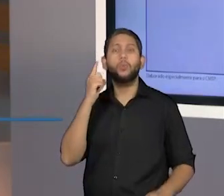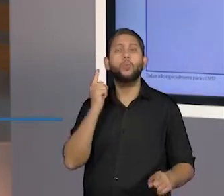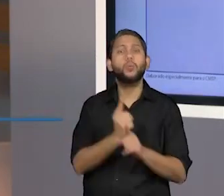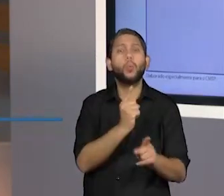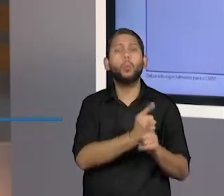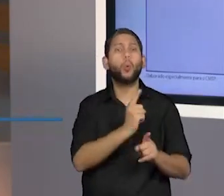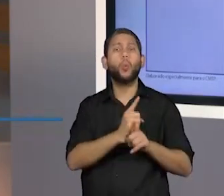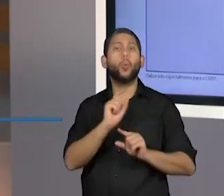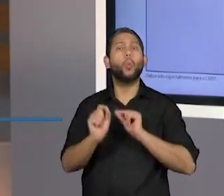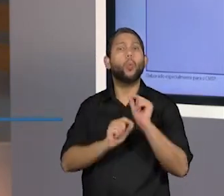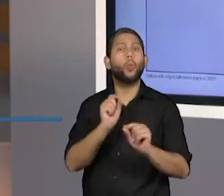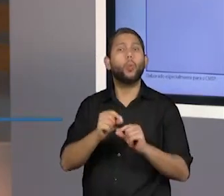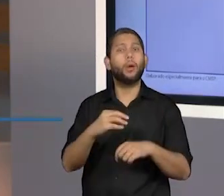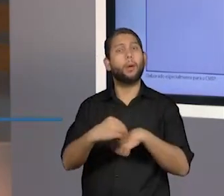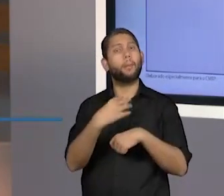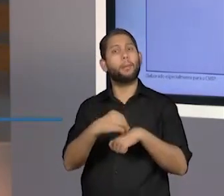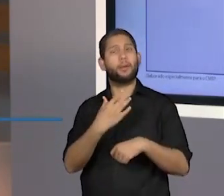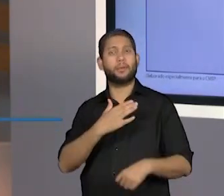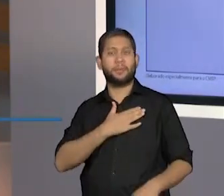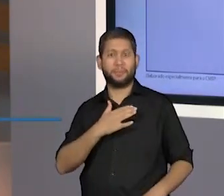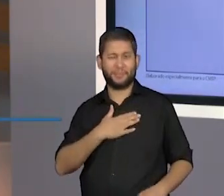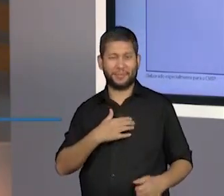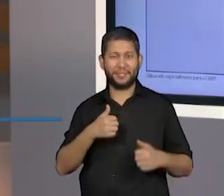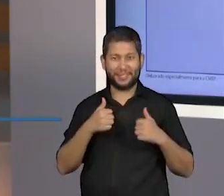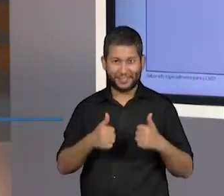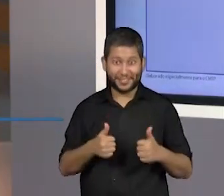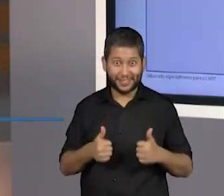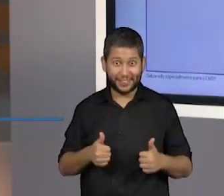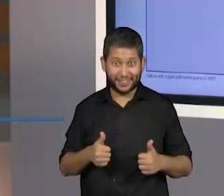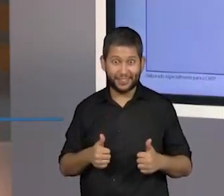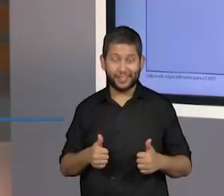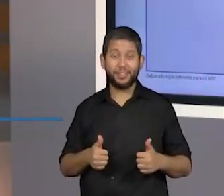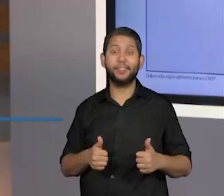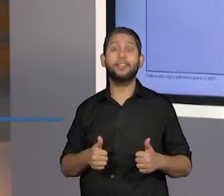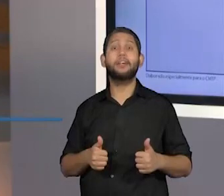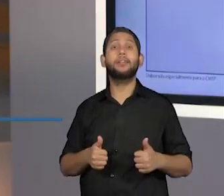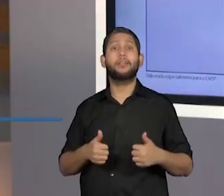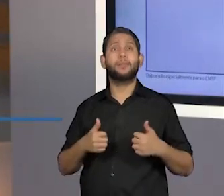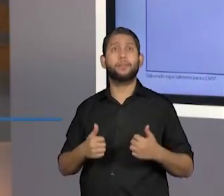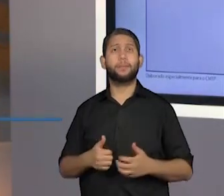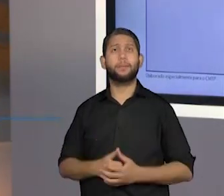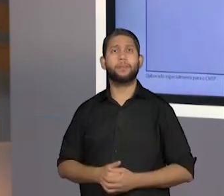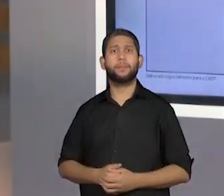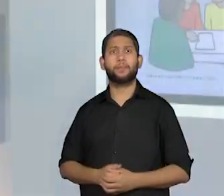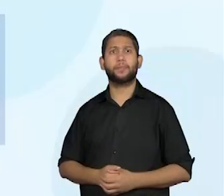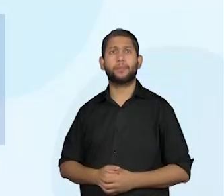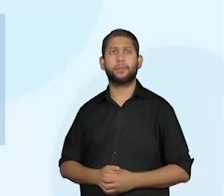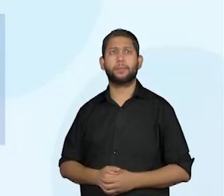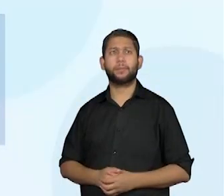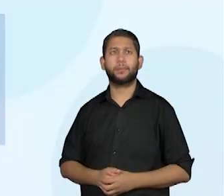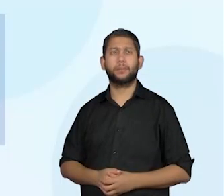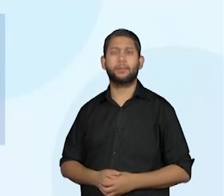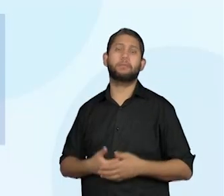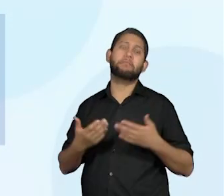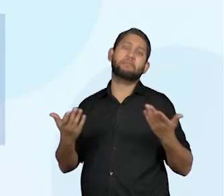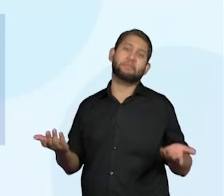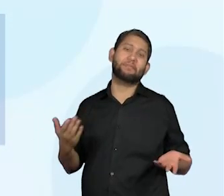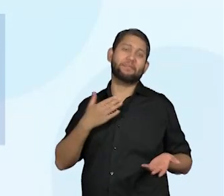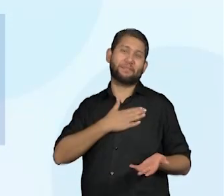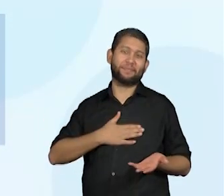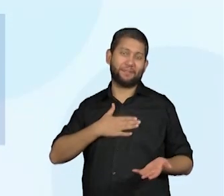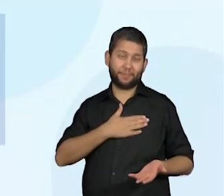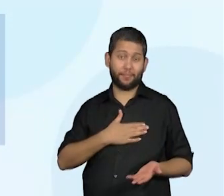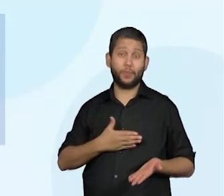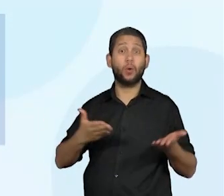cultura africana aqui no Brasil, quais são as contribuições que os africanos trouxeram para o Brasil. Muito legal, hoje